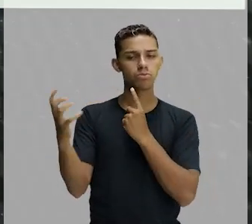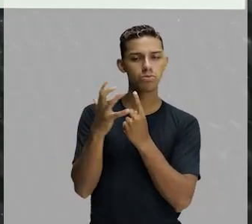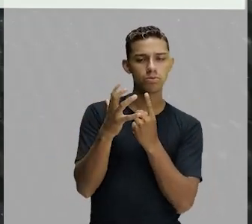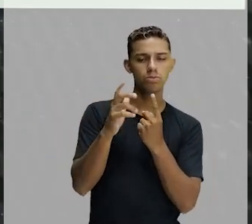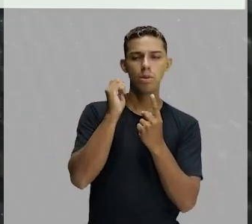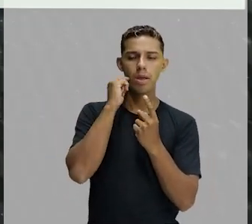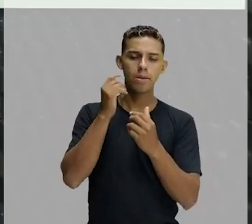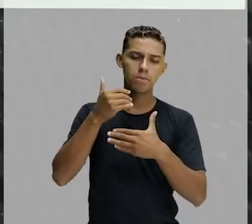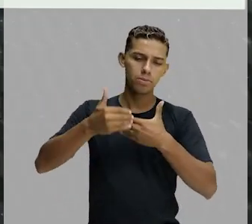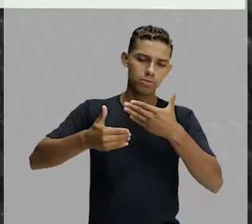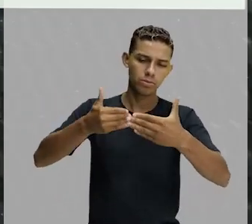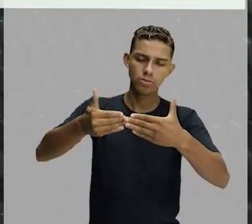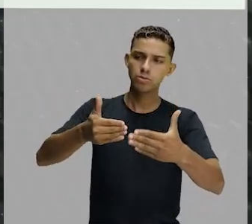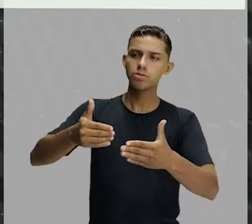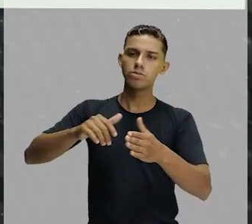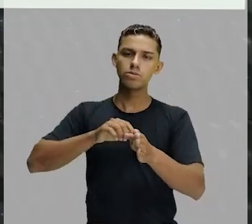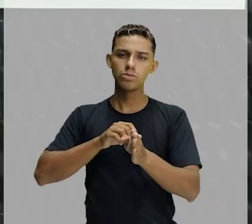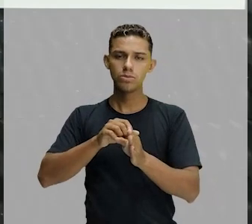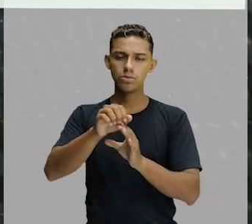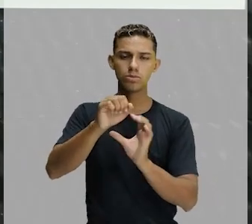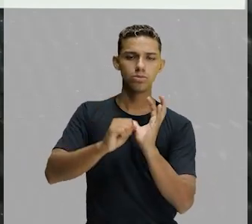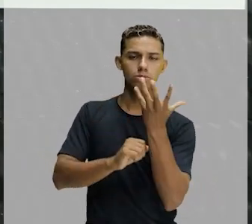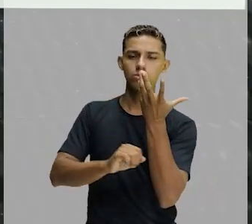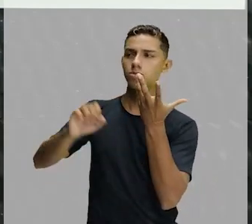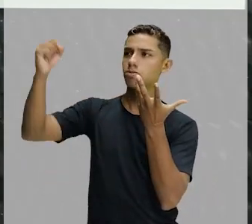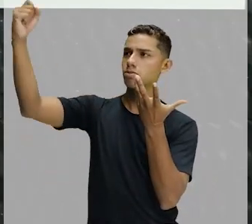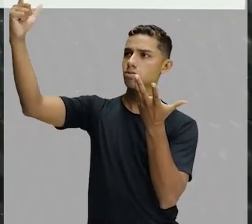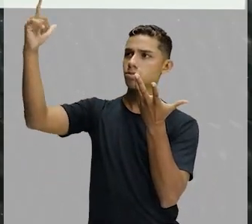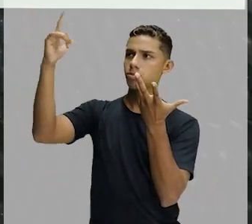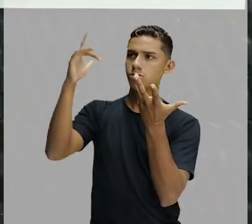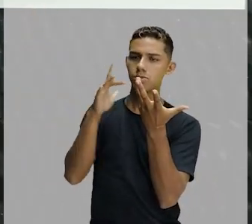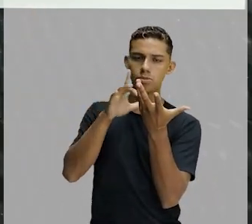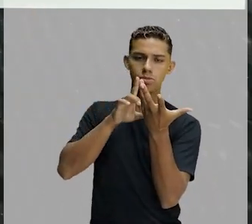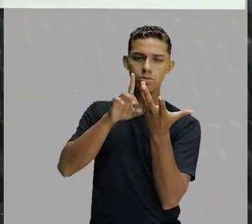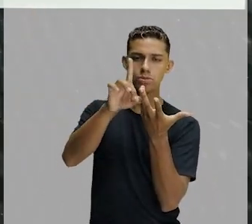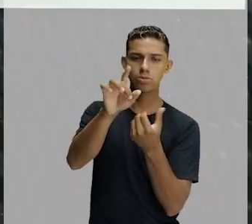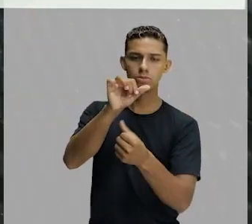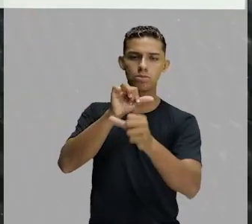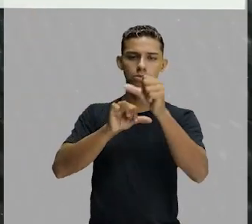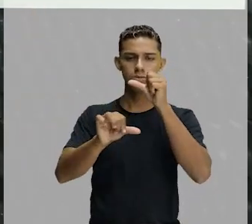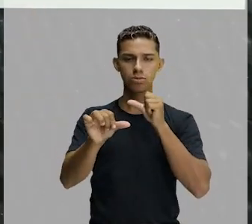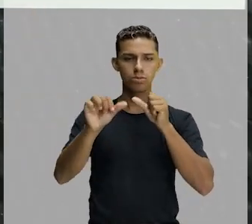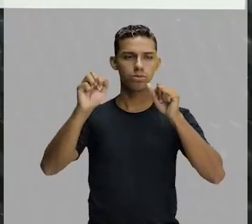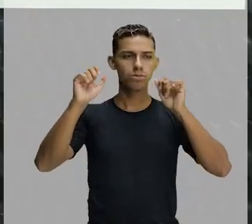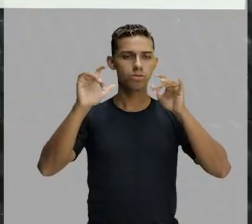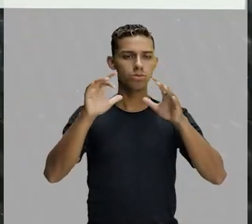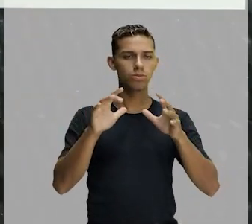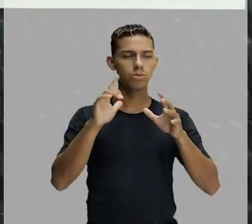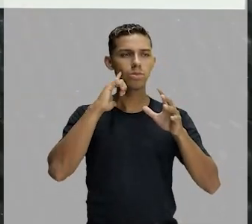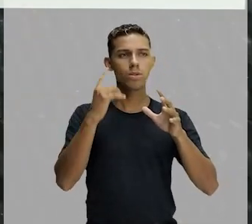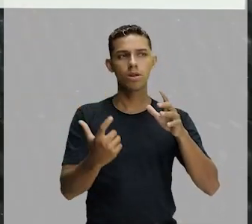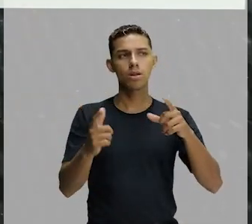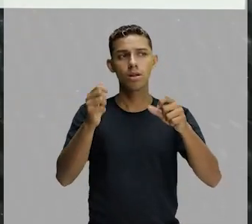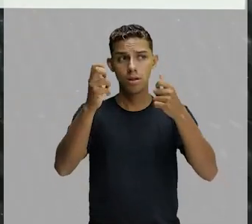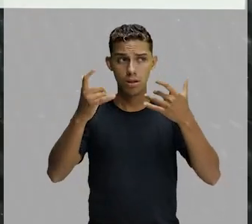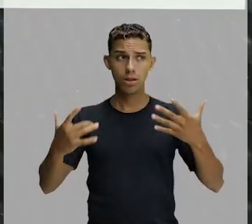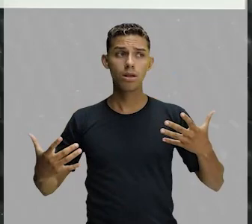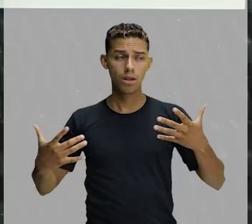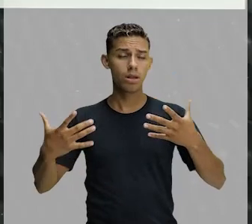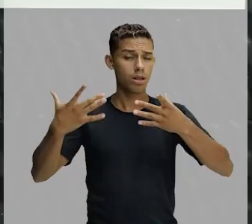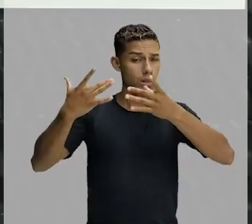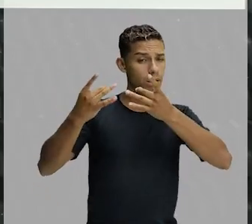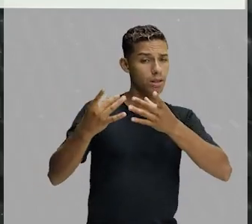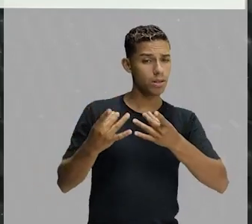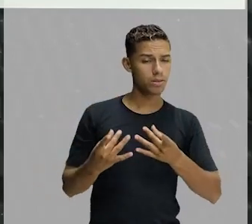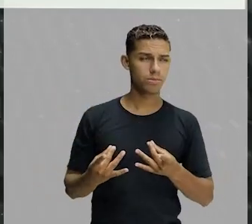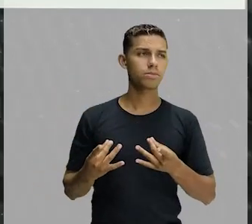influenciados pelo processo fotossintético ou que influenciam o processo fotossintético, certo? E aí nós vamos estar falando sobre esses detalhes